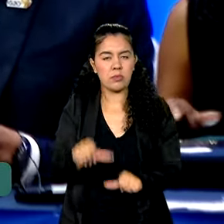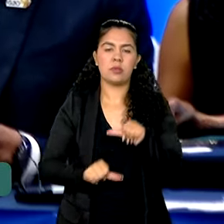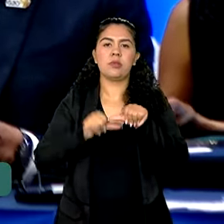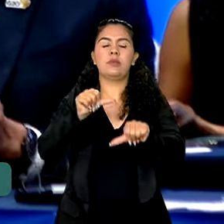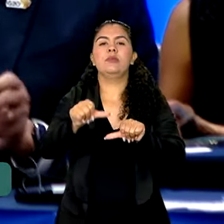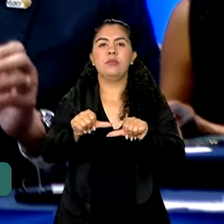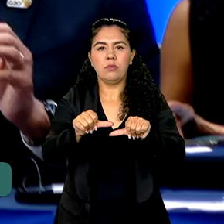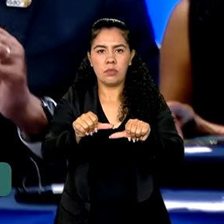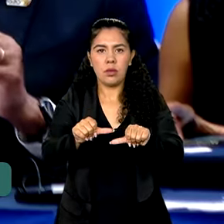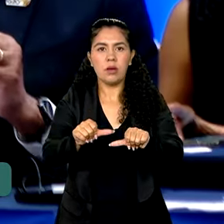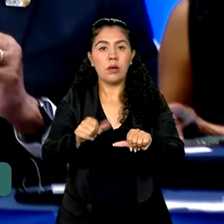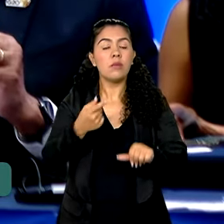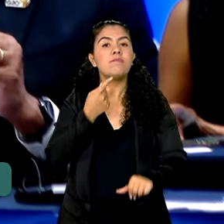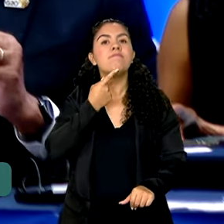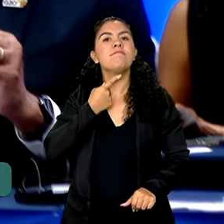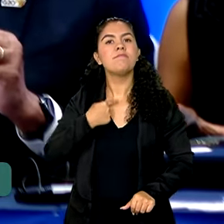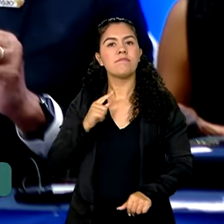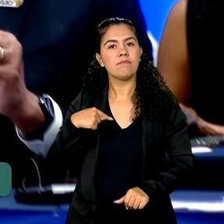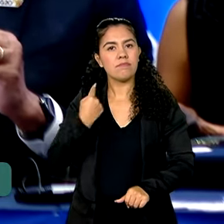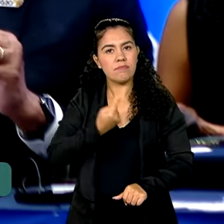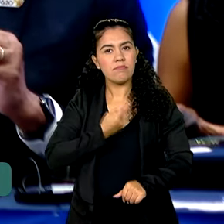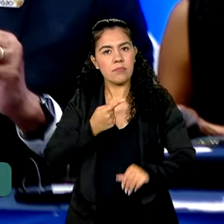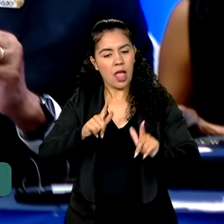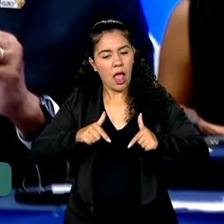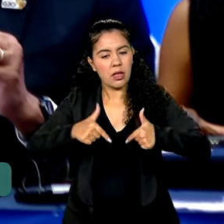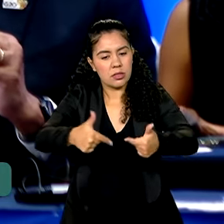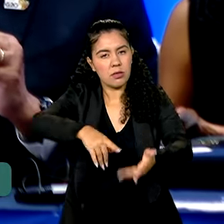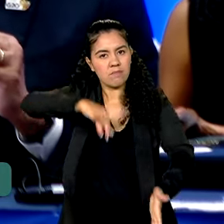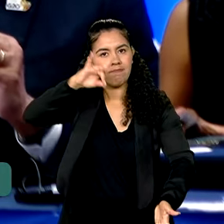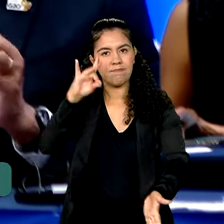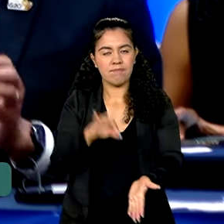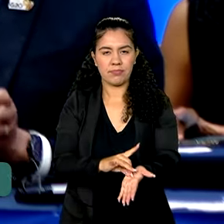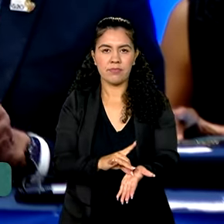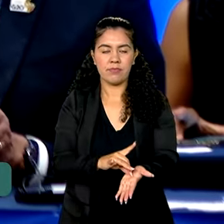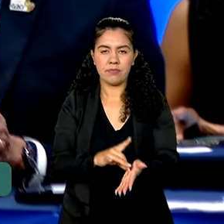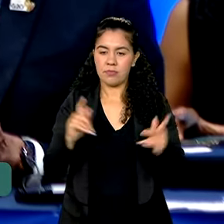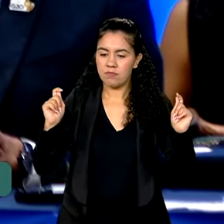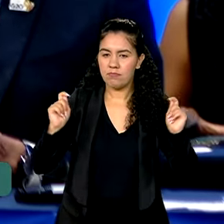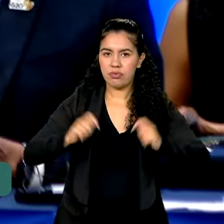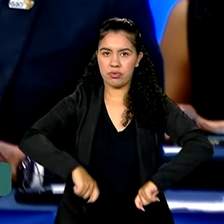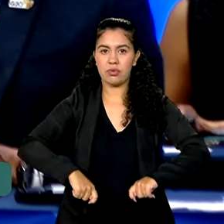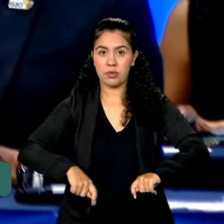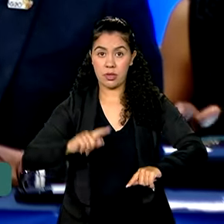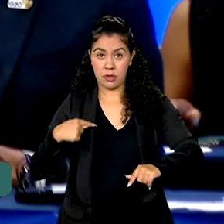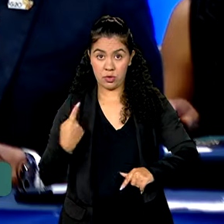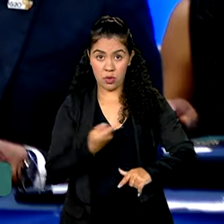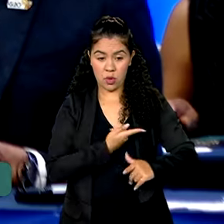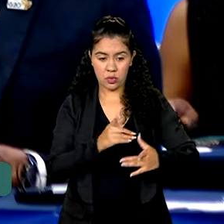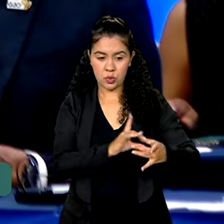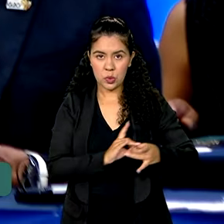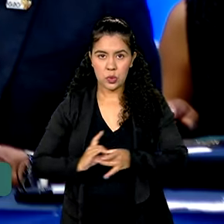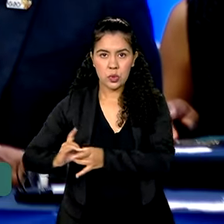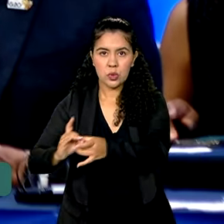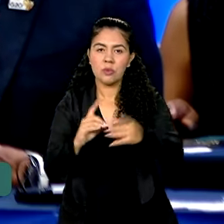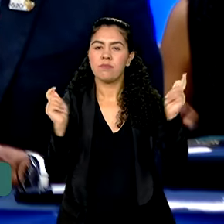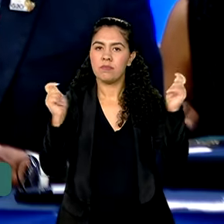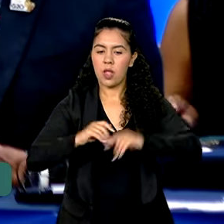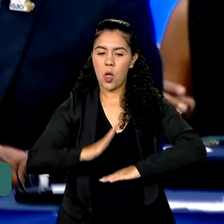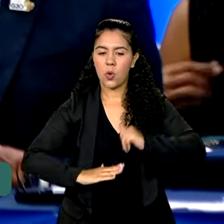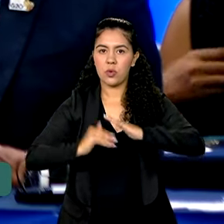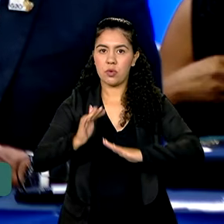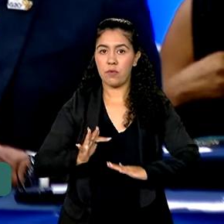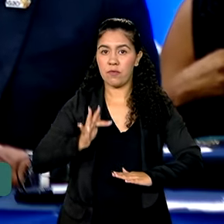nossas intenções em ações concretas e eficazes. Juntos, podemos construir um futuro